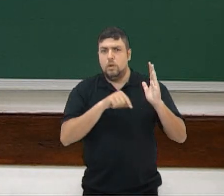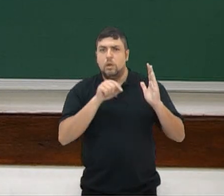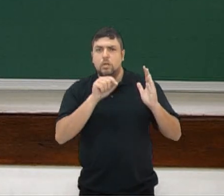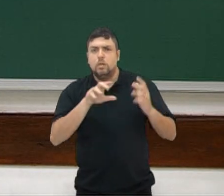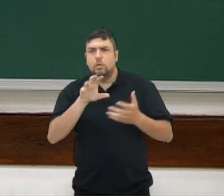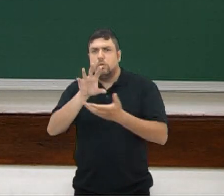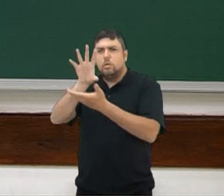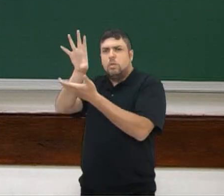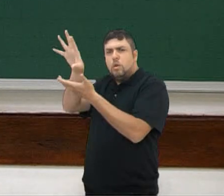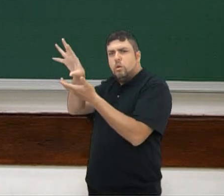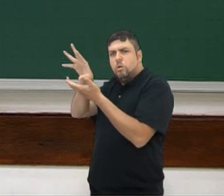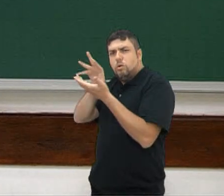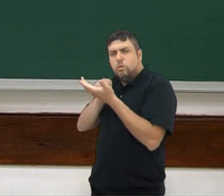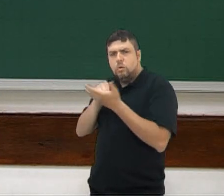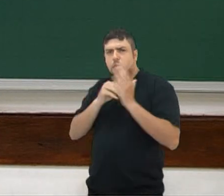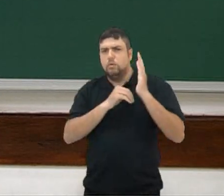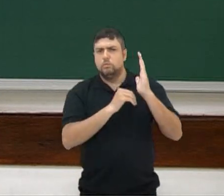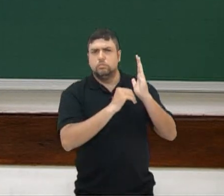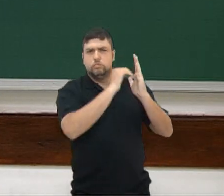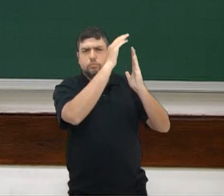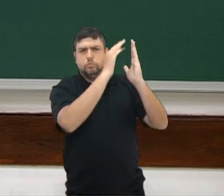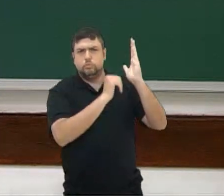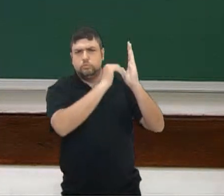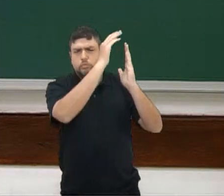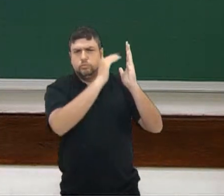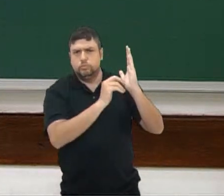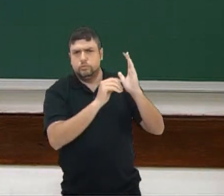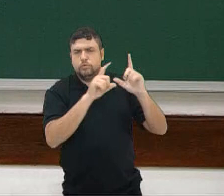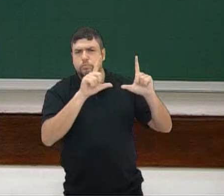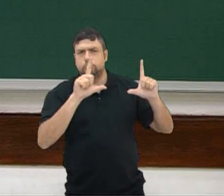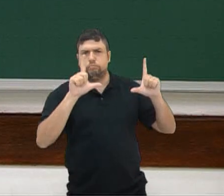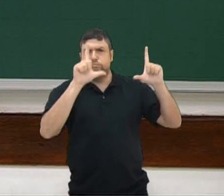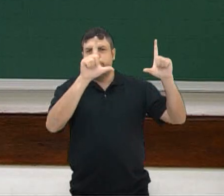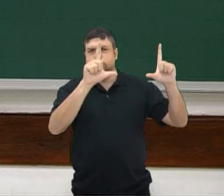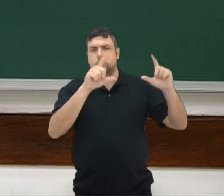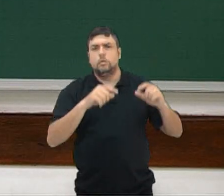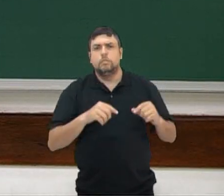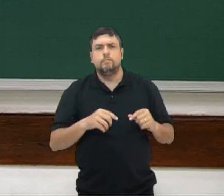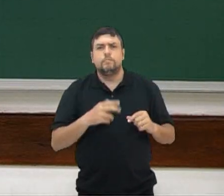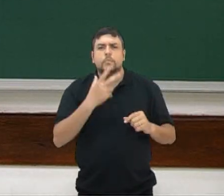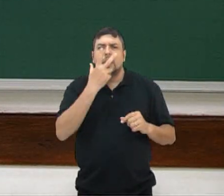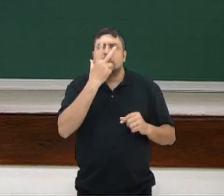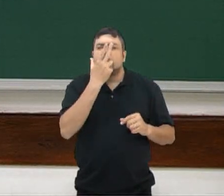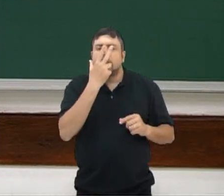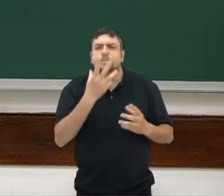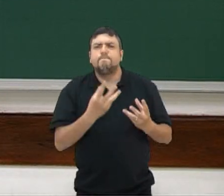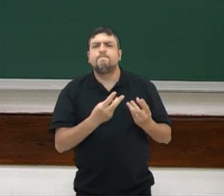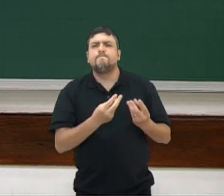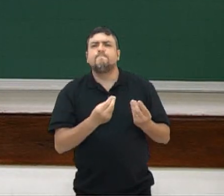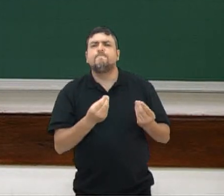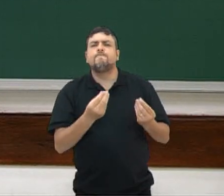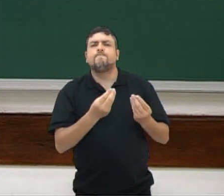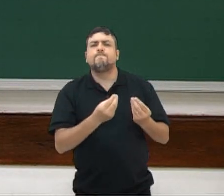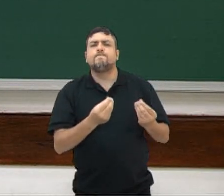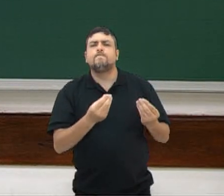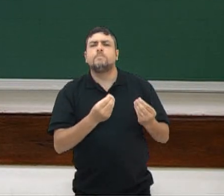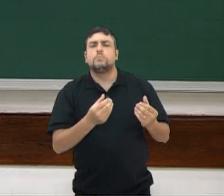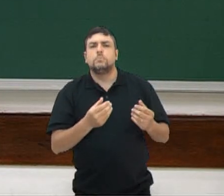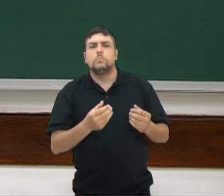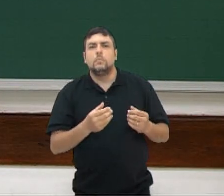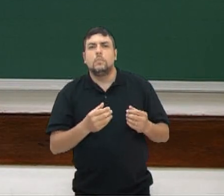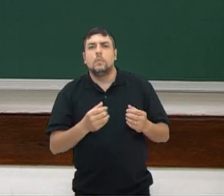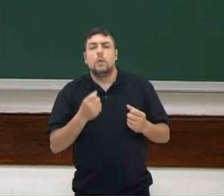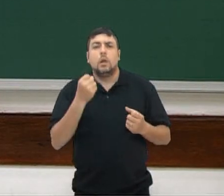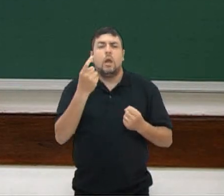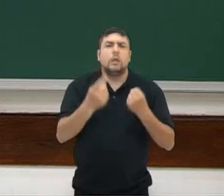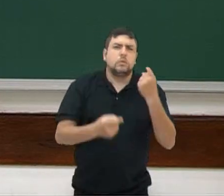do pintor era retratar aquele momento da realidade, né? Perdeu um pouco o sentido, né? Porque ele ficava ali horas e horas e horas, dias,